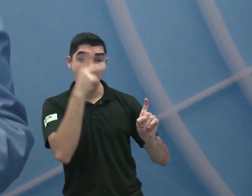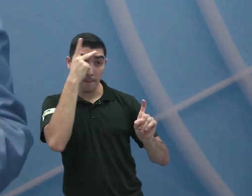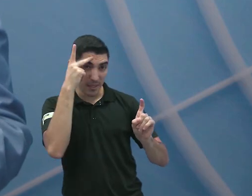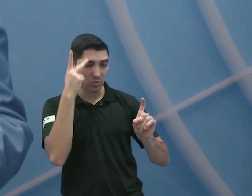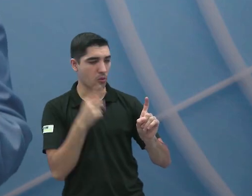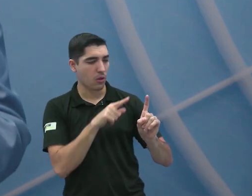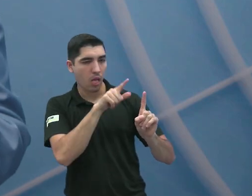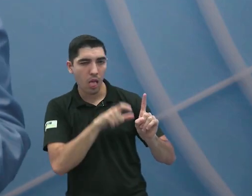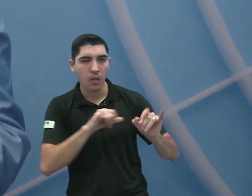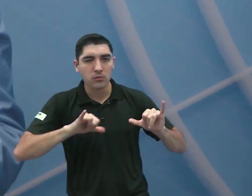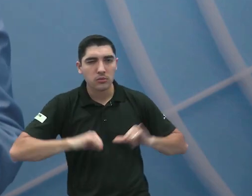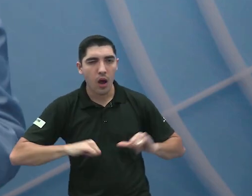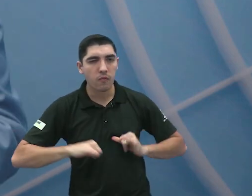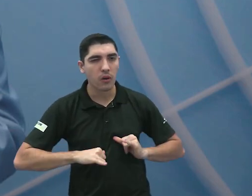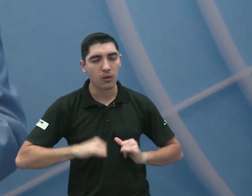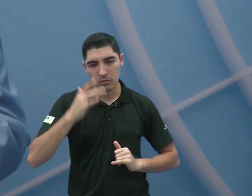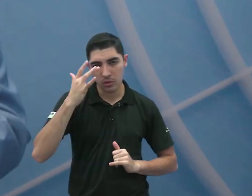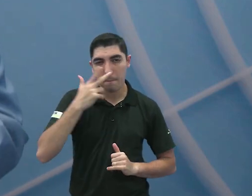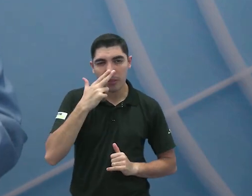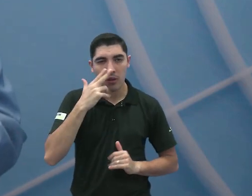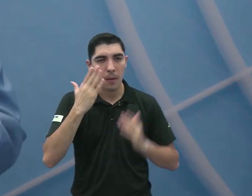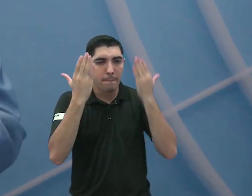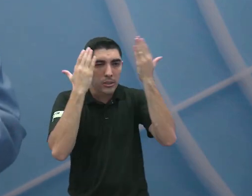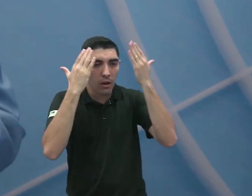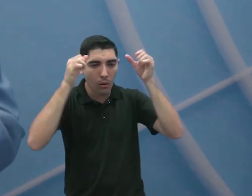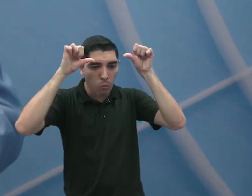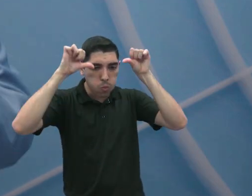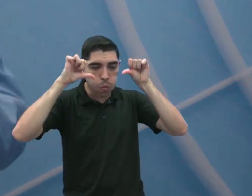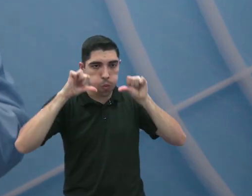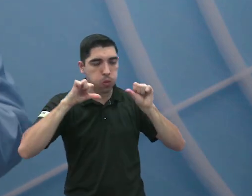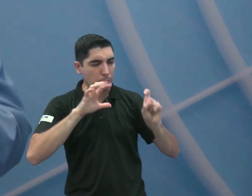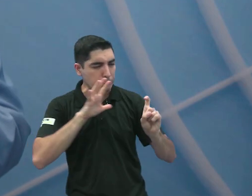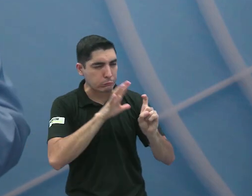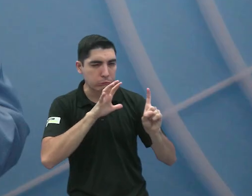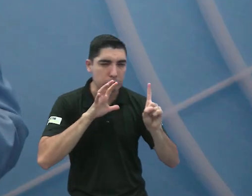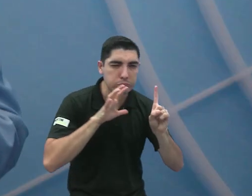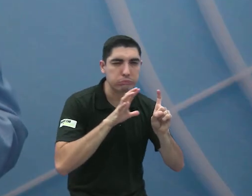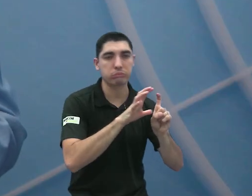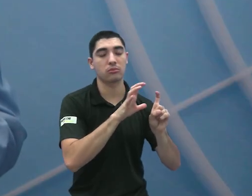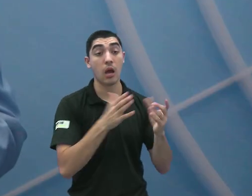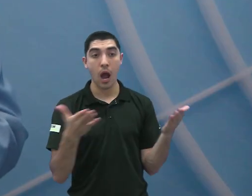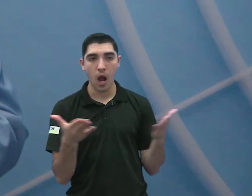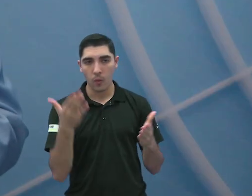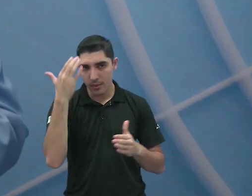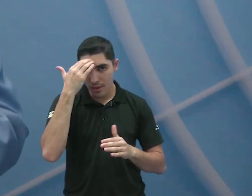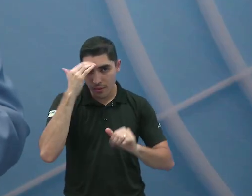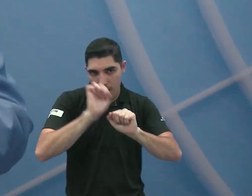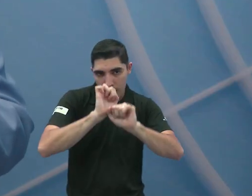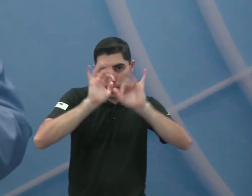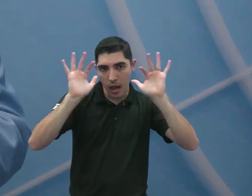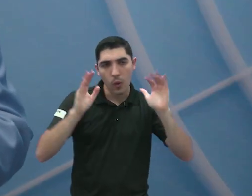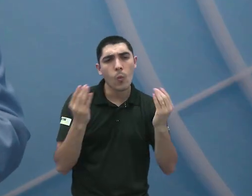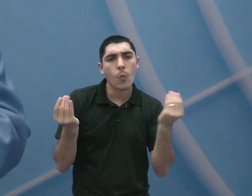a vítima emocional e psicologicamente. Para entender melhor desse tipo de situação, né, como